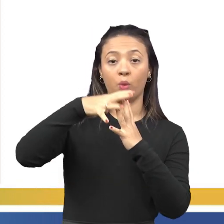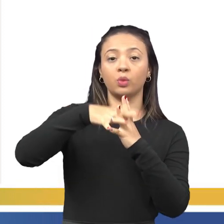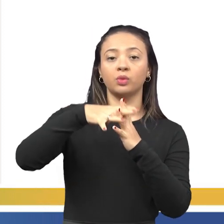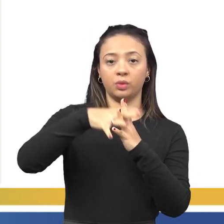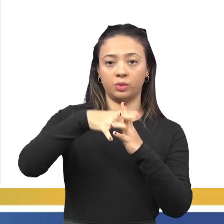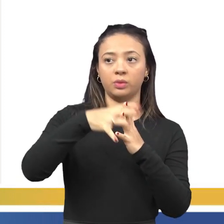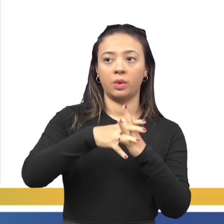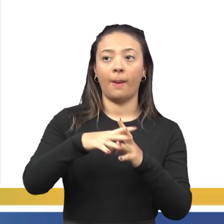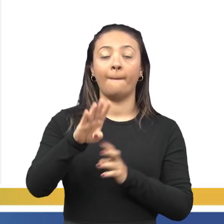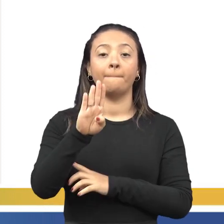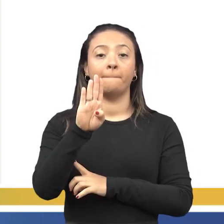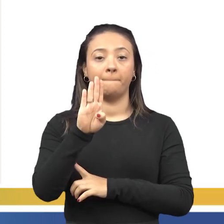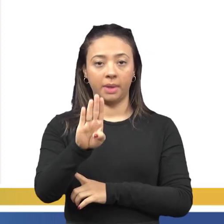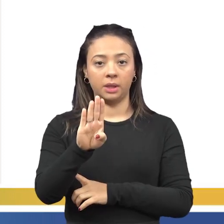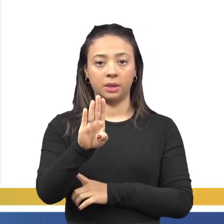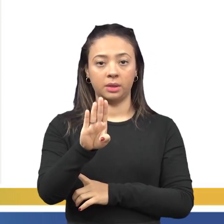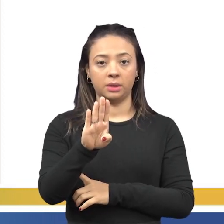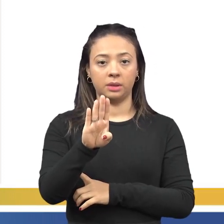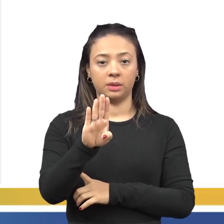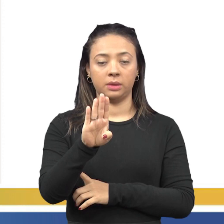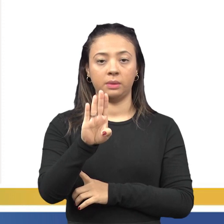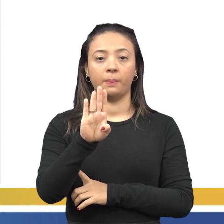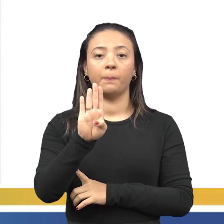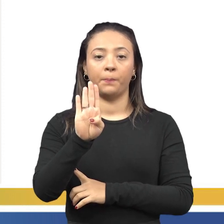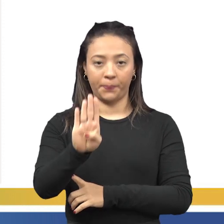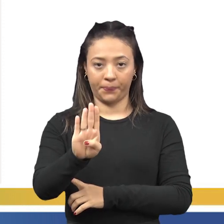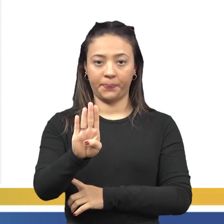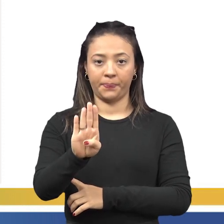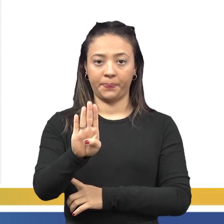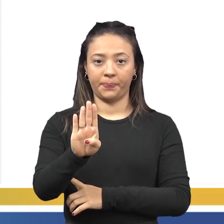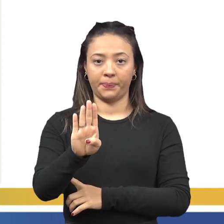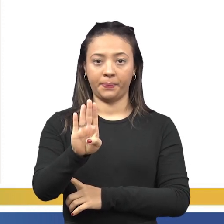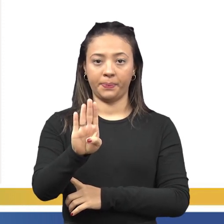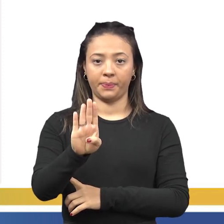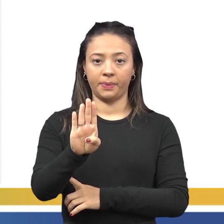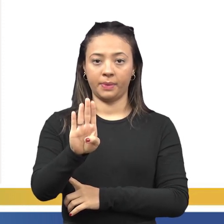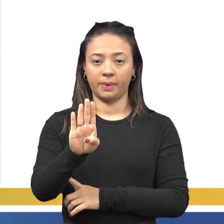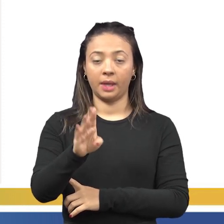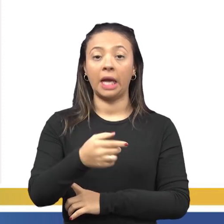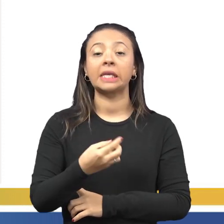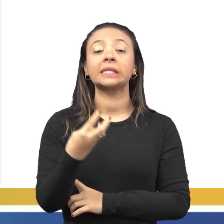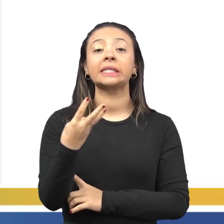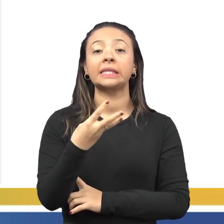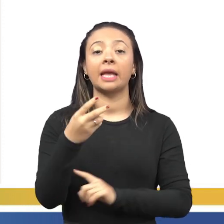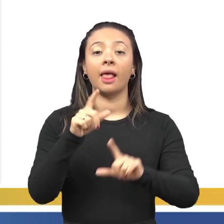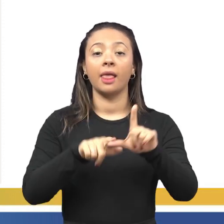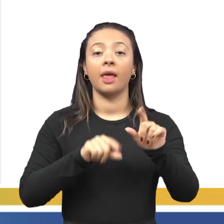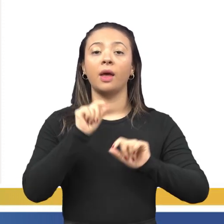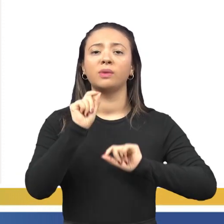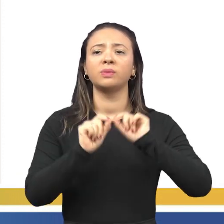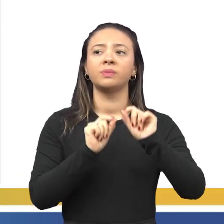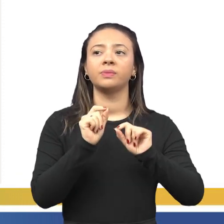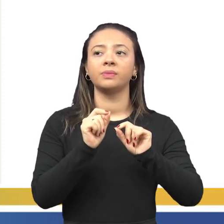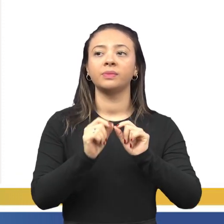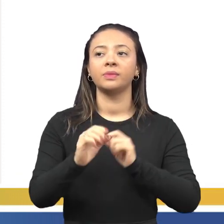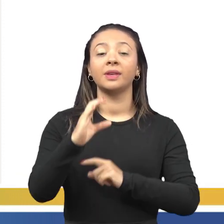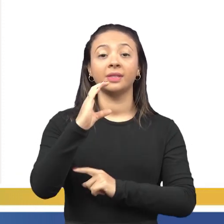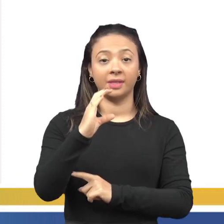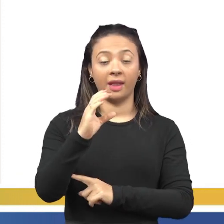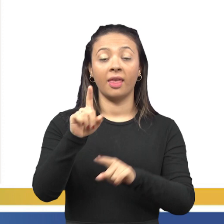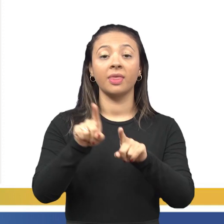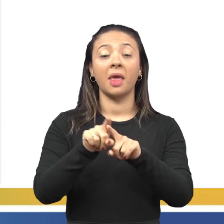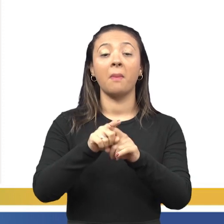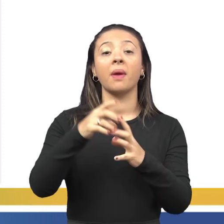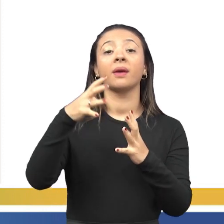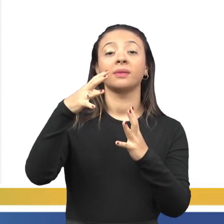que é um som bilabial, ó. Lábio com lábio se toca. B. Terceira letrinha, nós temos outra consoante, ó. C. C